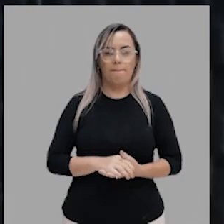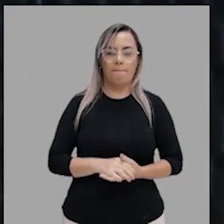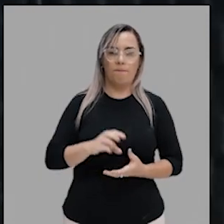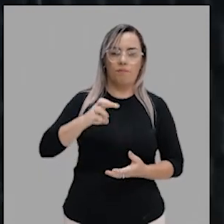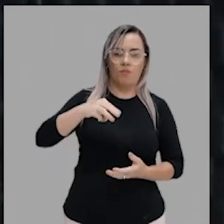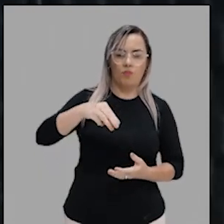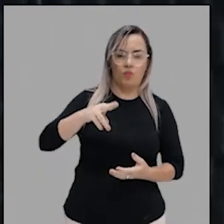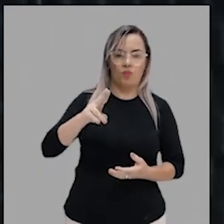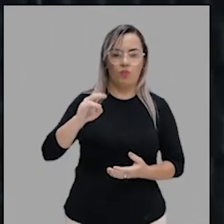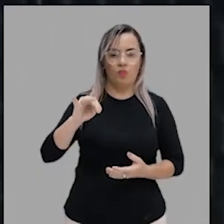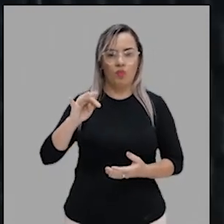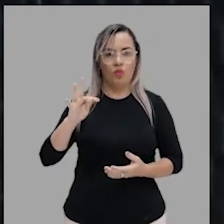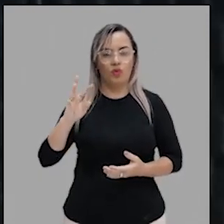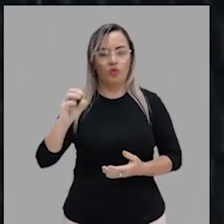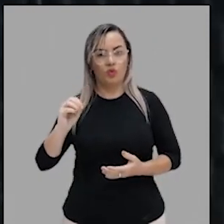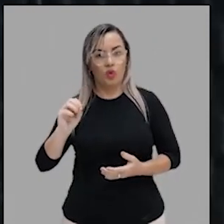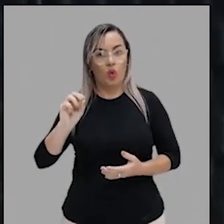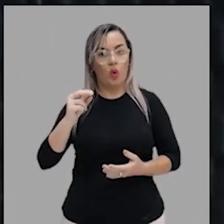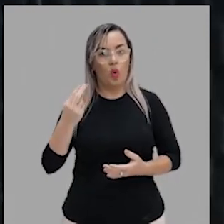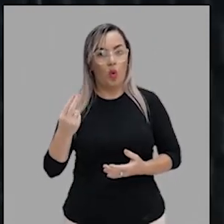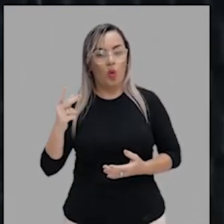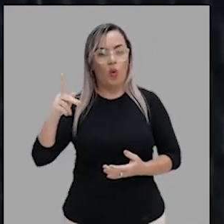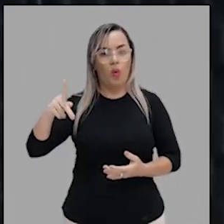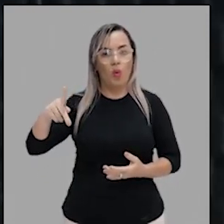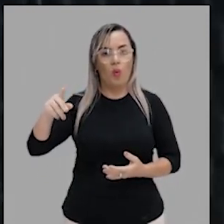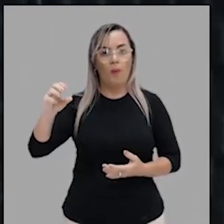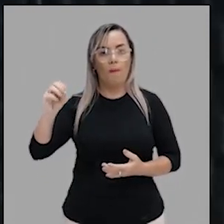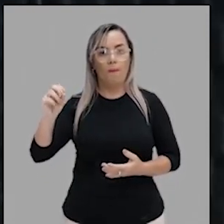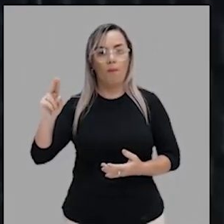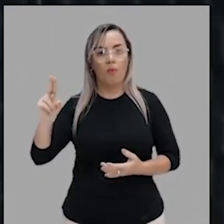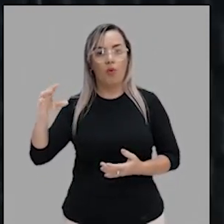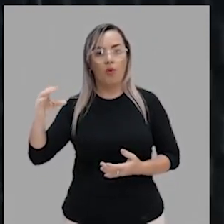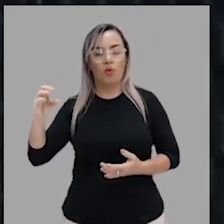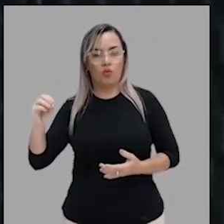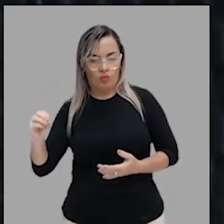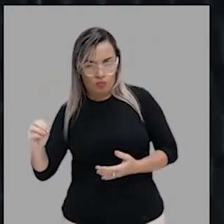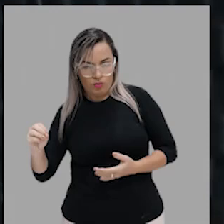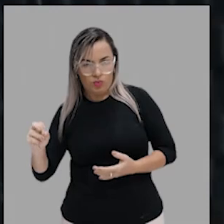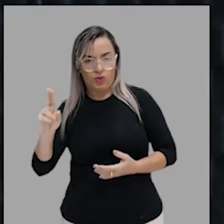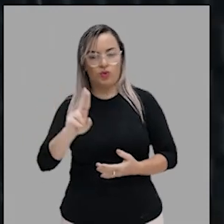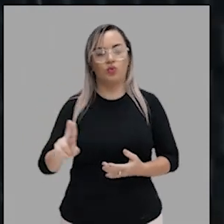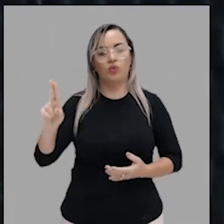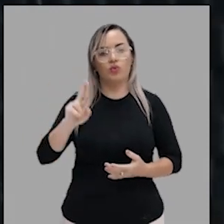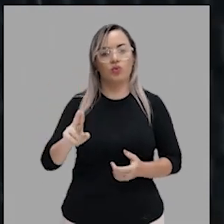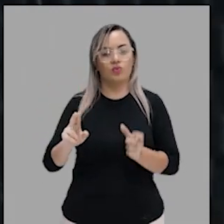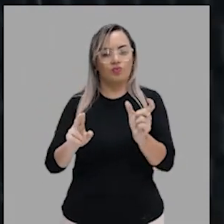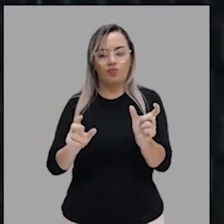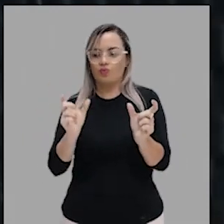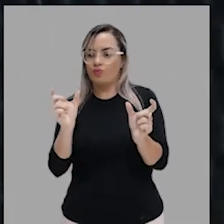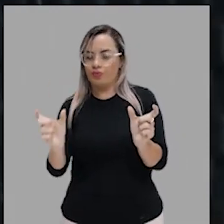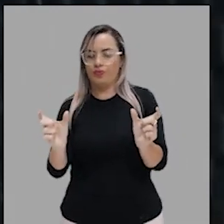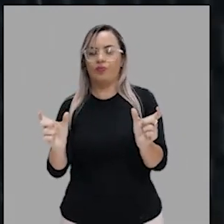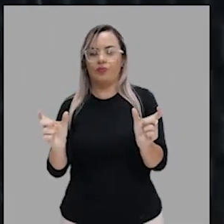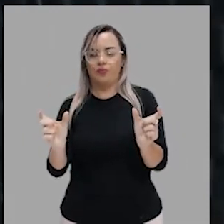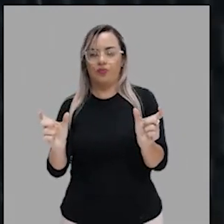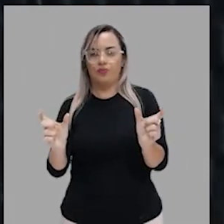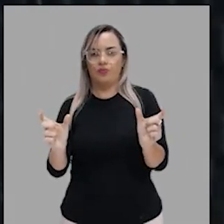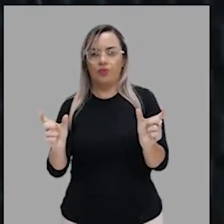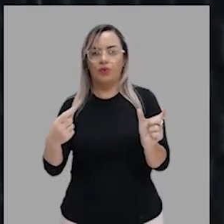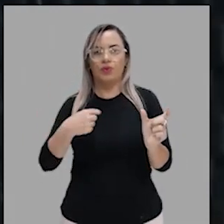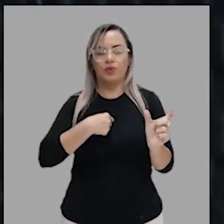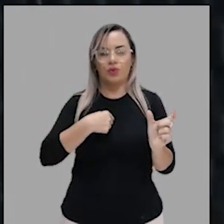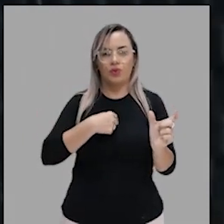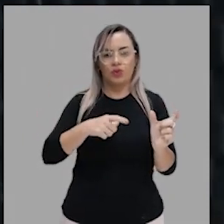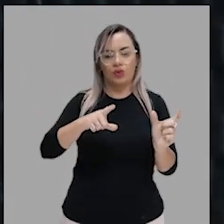modificadas. Eu tenho muito dinheiro. Dinheiro, quando eu digo eu tenho, aí eu vou